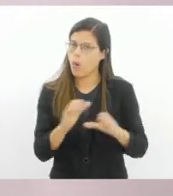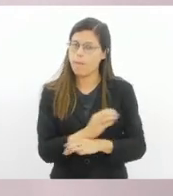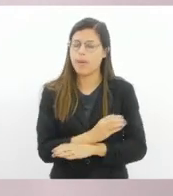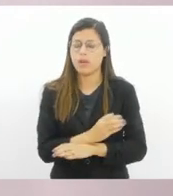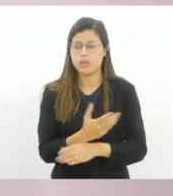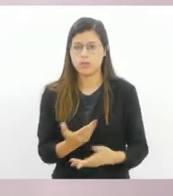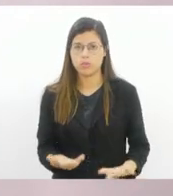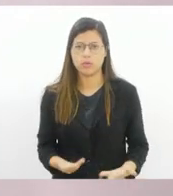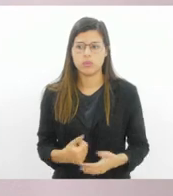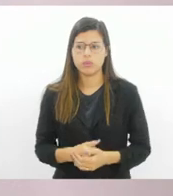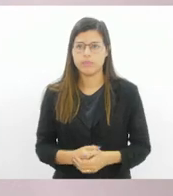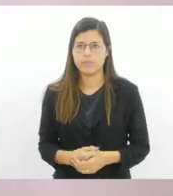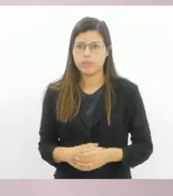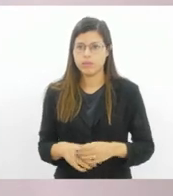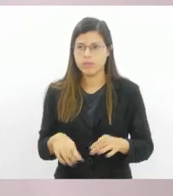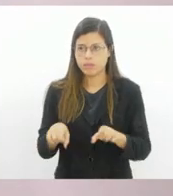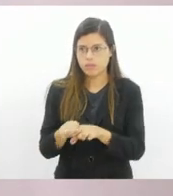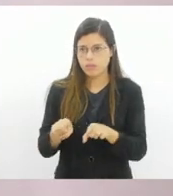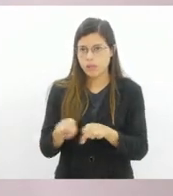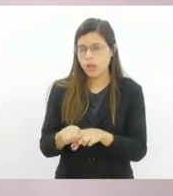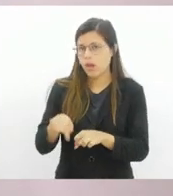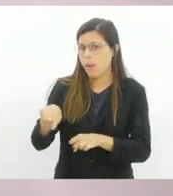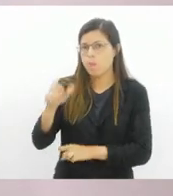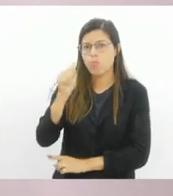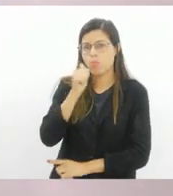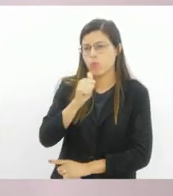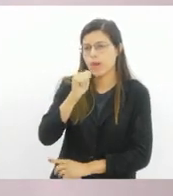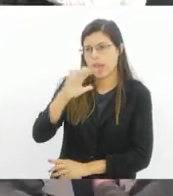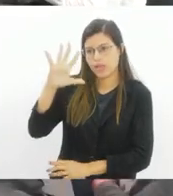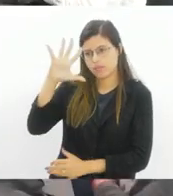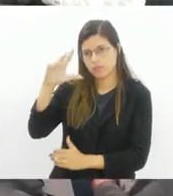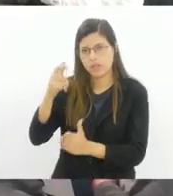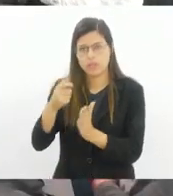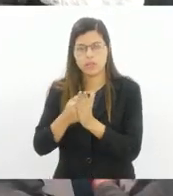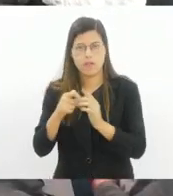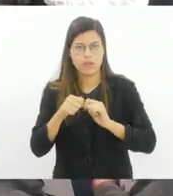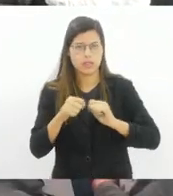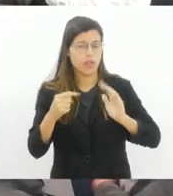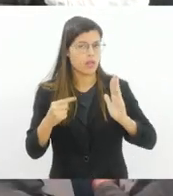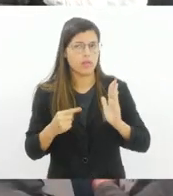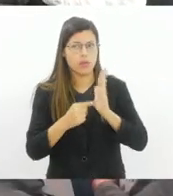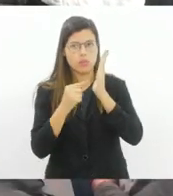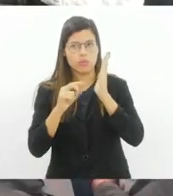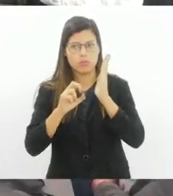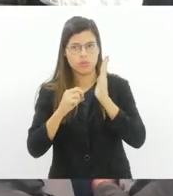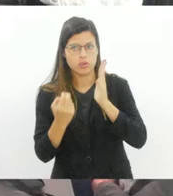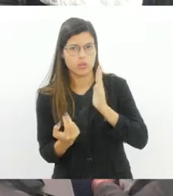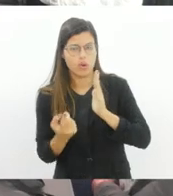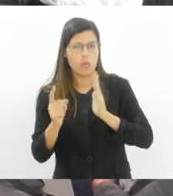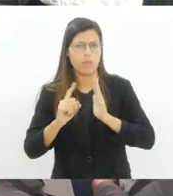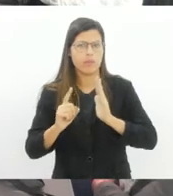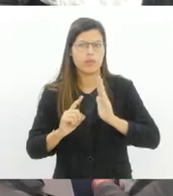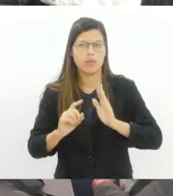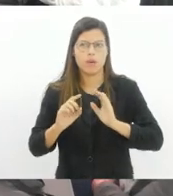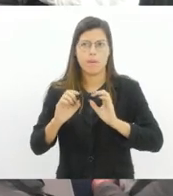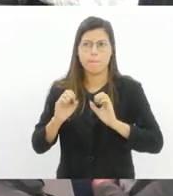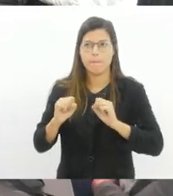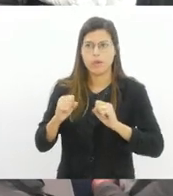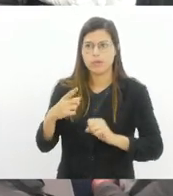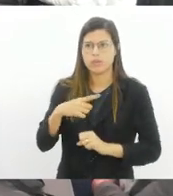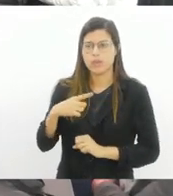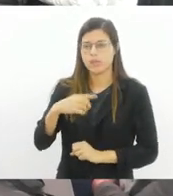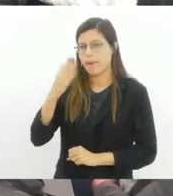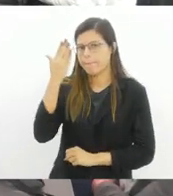integralizado, e aí fique a critério desta mulher fazer a denúncia ou não, mas que ela possa ter os elementos de